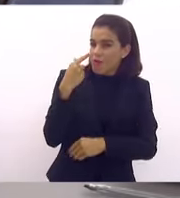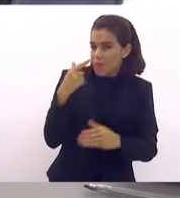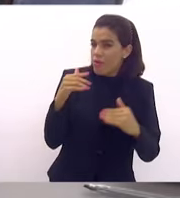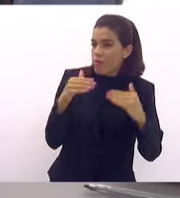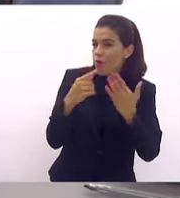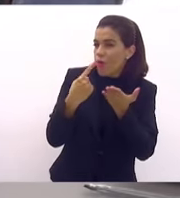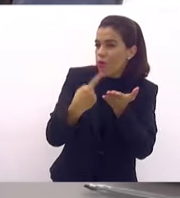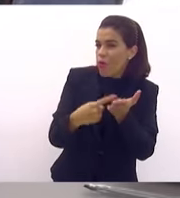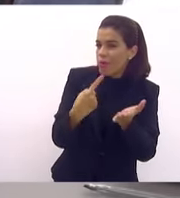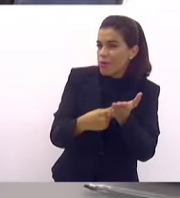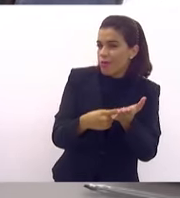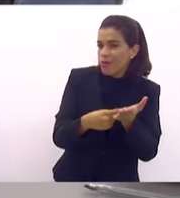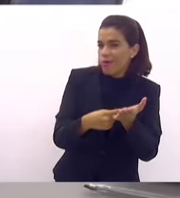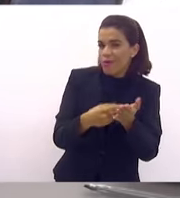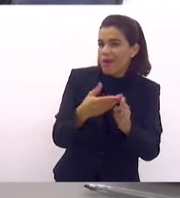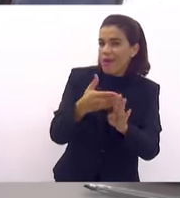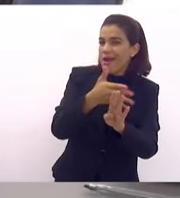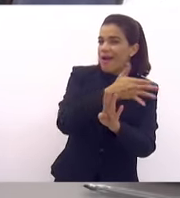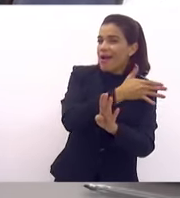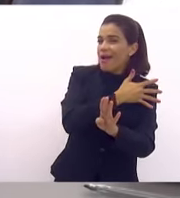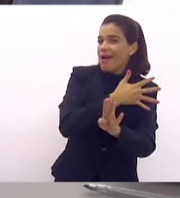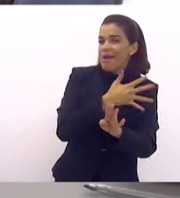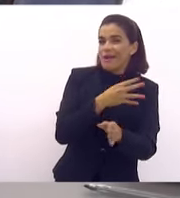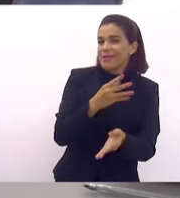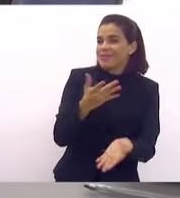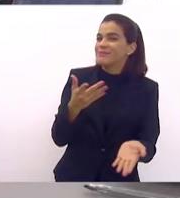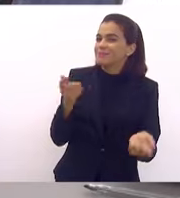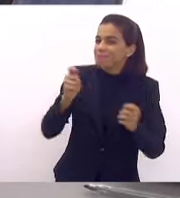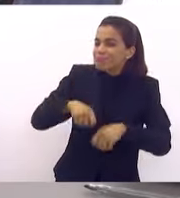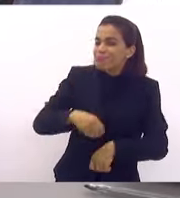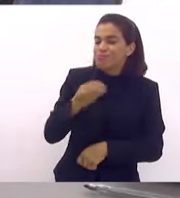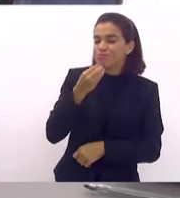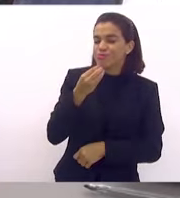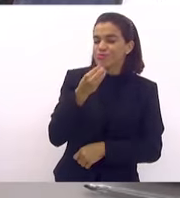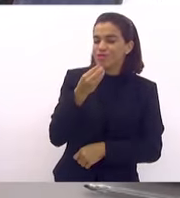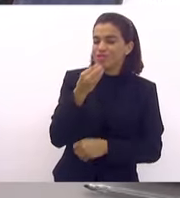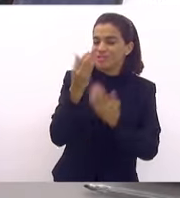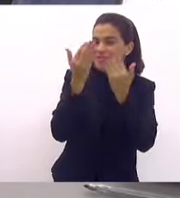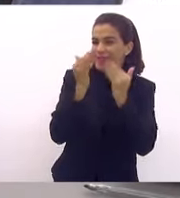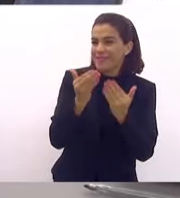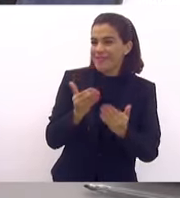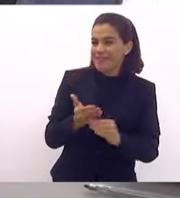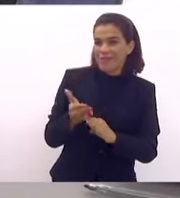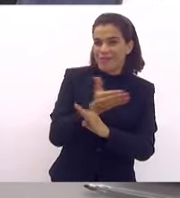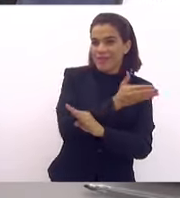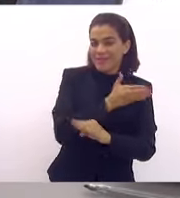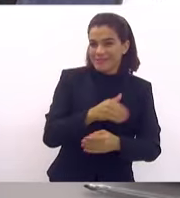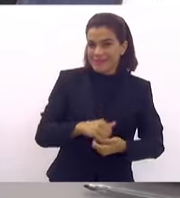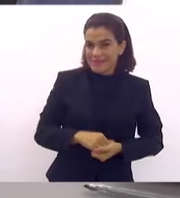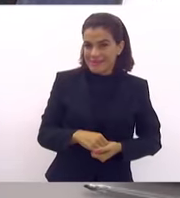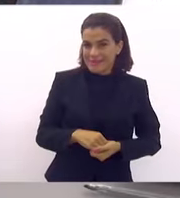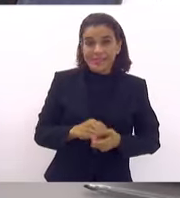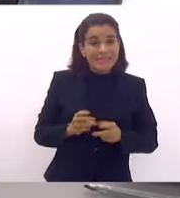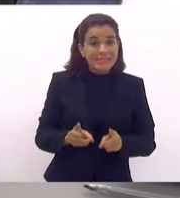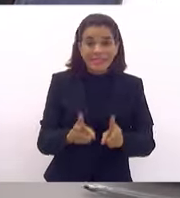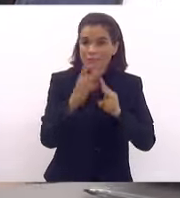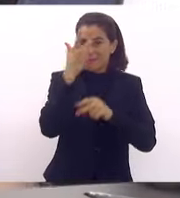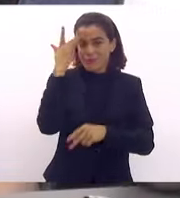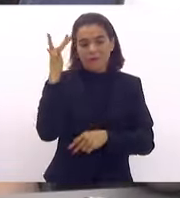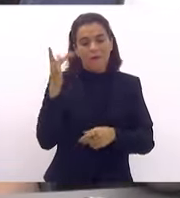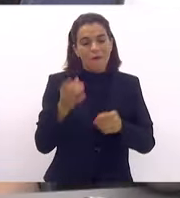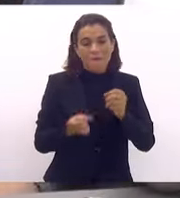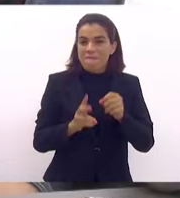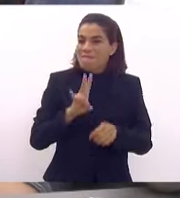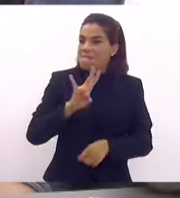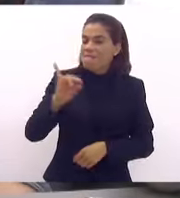faltaram oportunidades. É o terceiro substitutivo da CCJ. Sempre alguém pode ter alguma dúvida. A dúvida